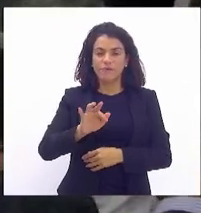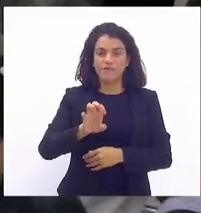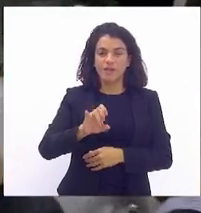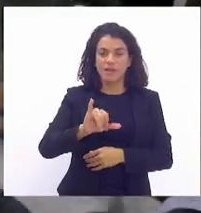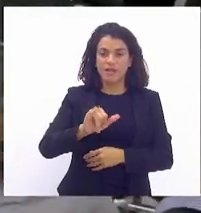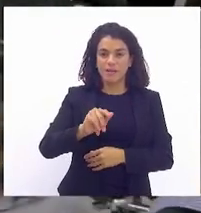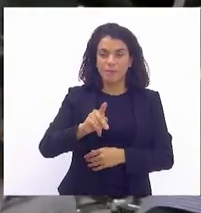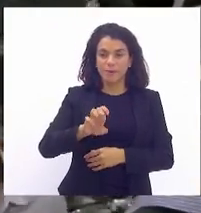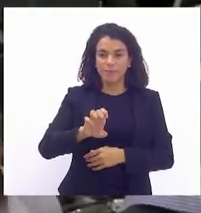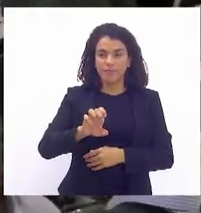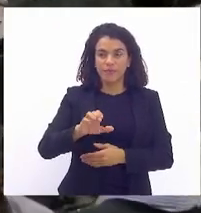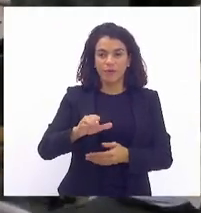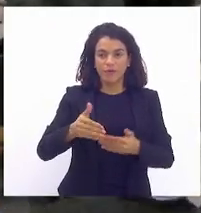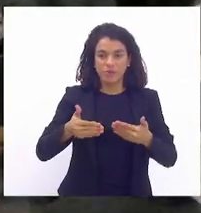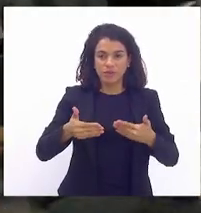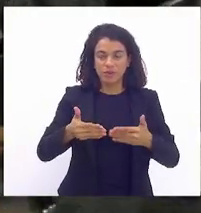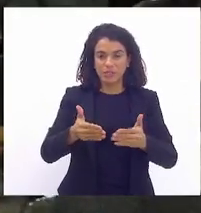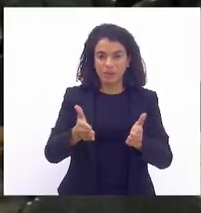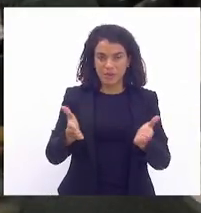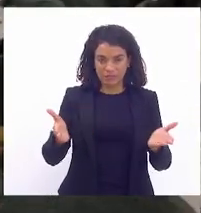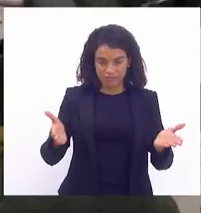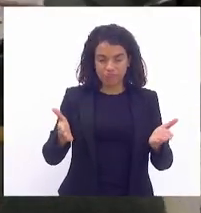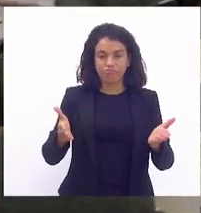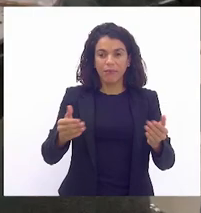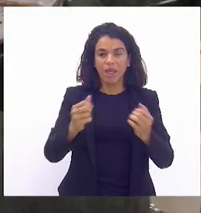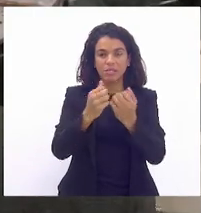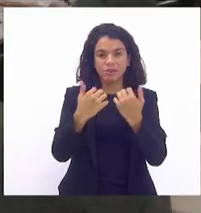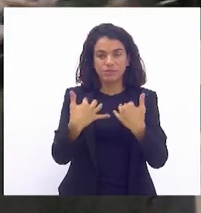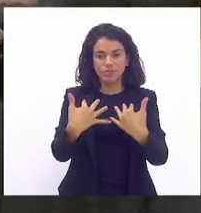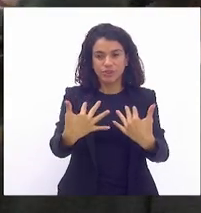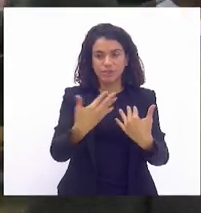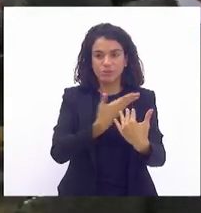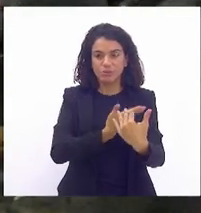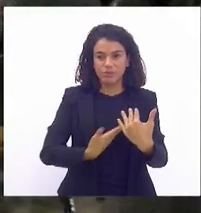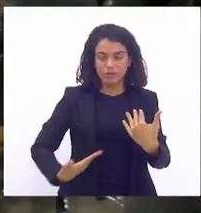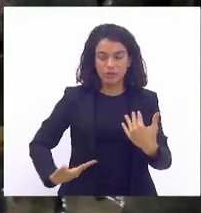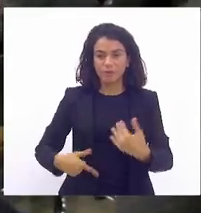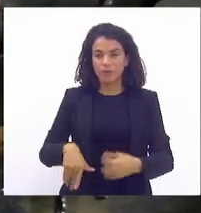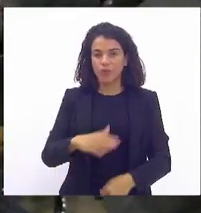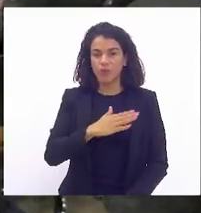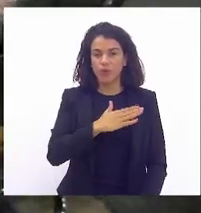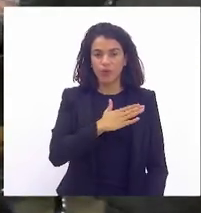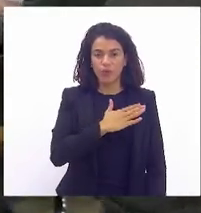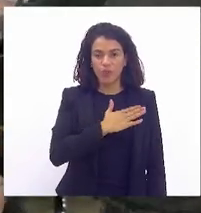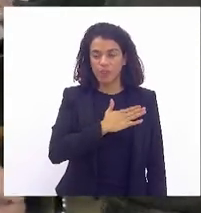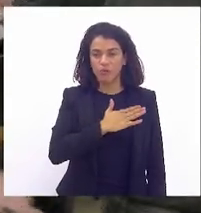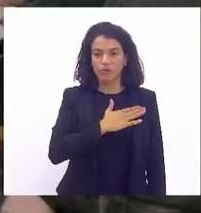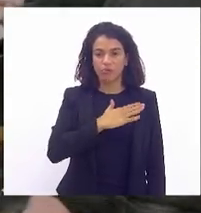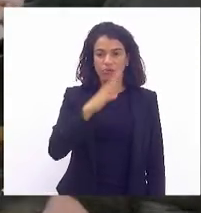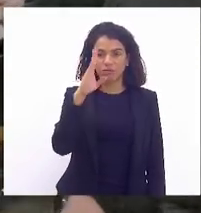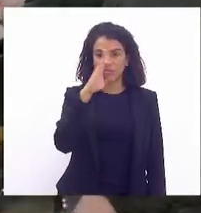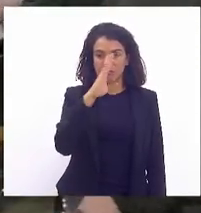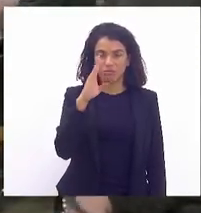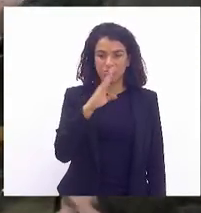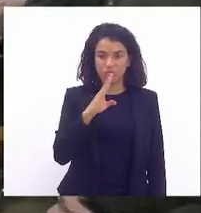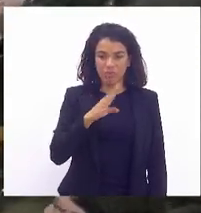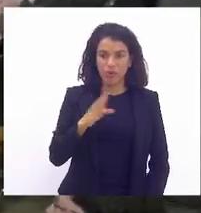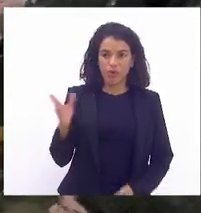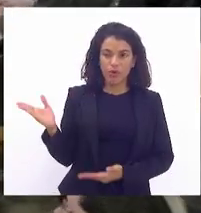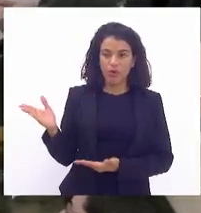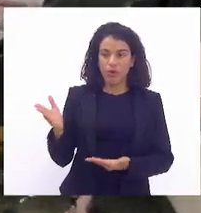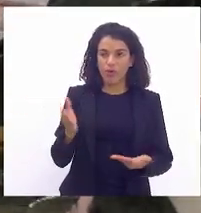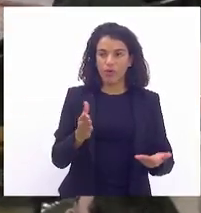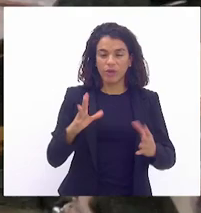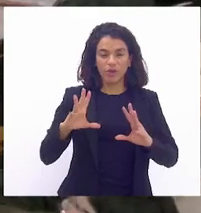Vamos dar início a essa audiência pública com a execução do hino nacional. Para isso, convido todos